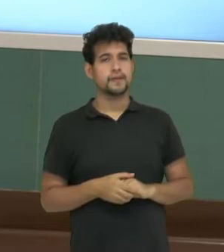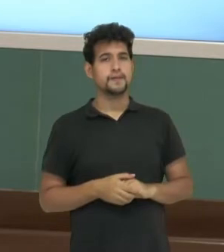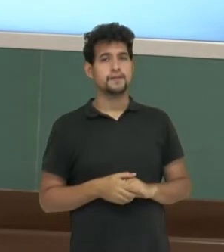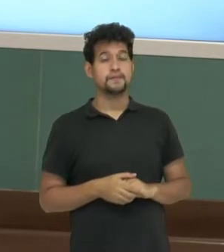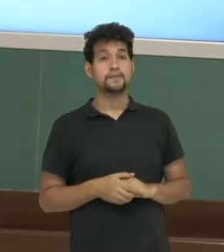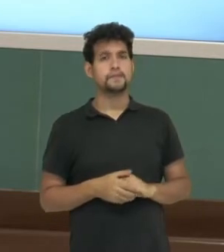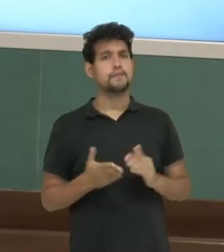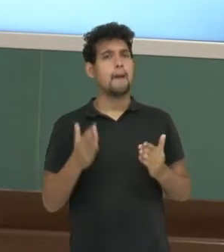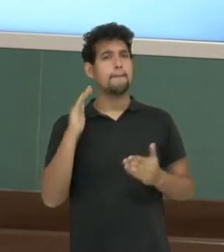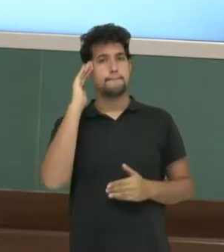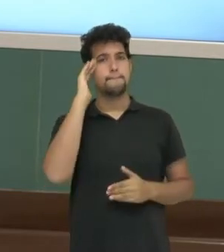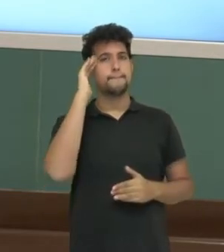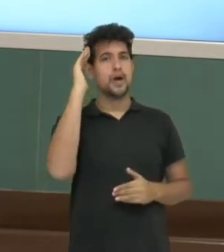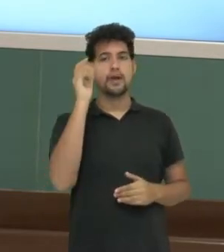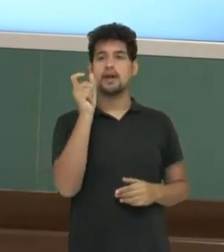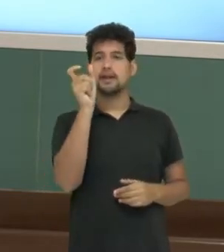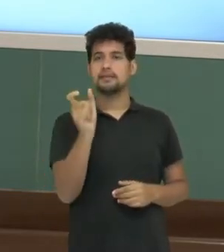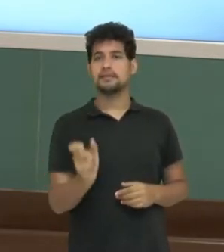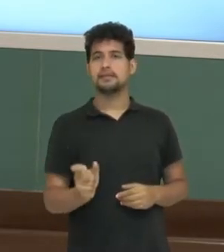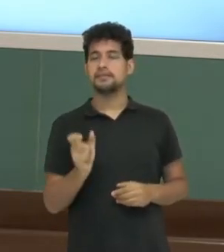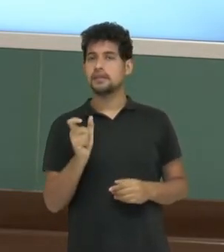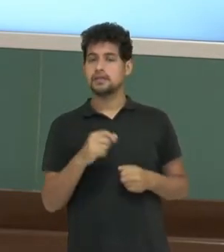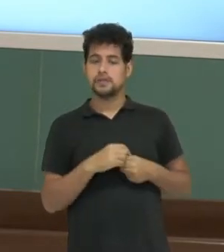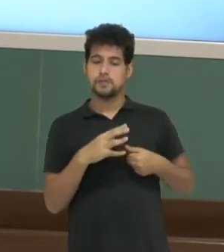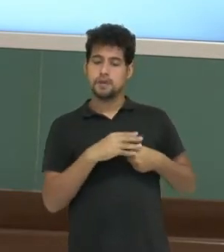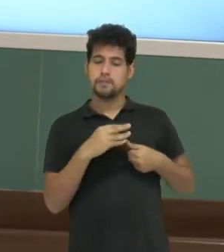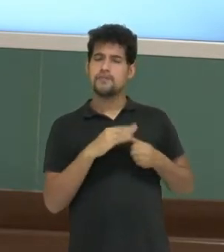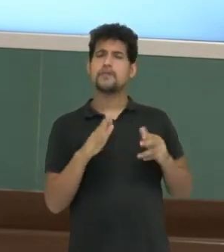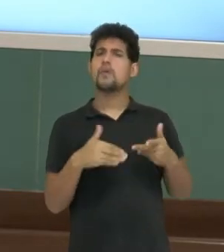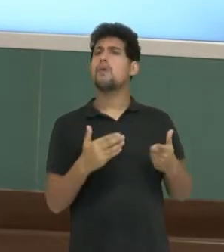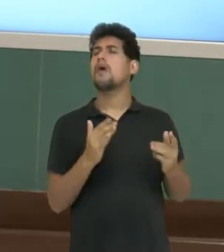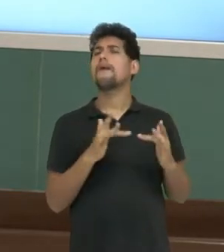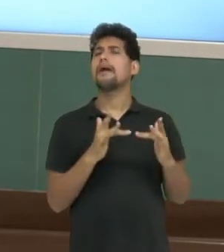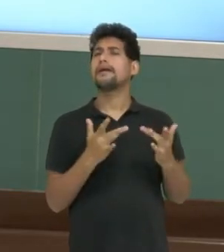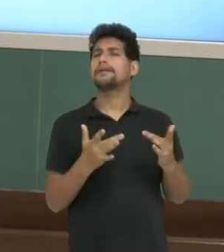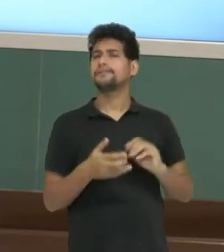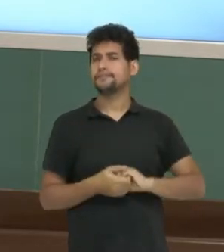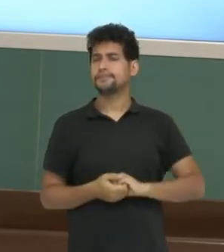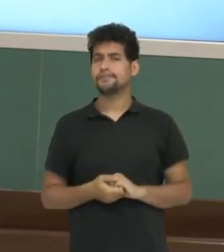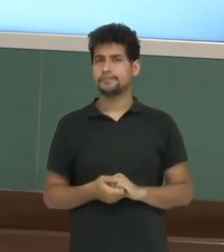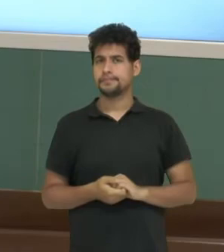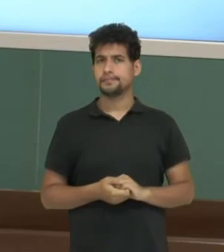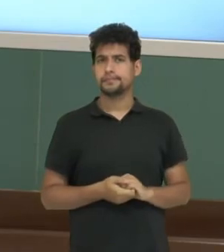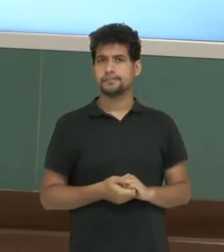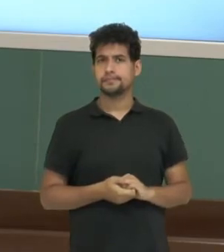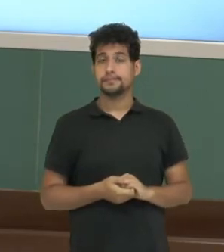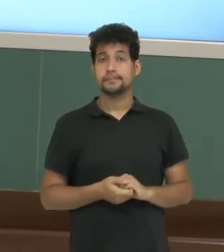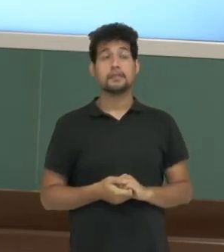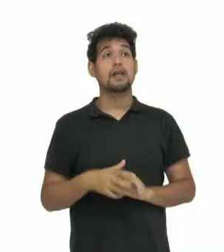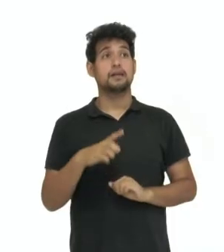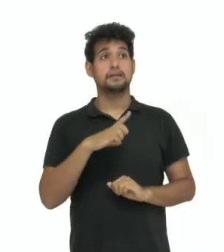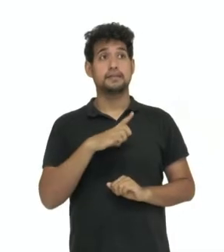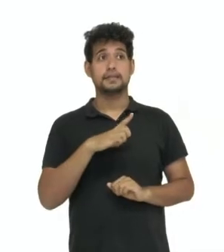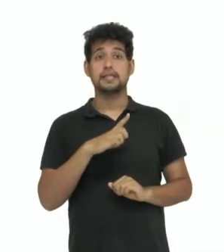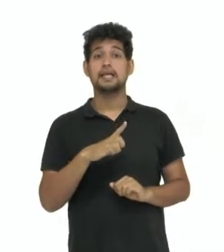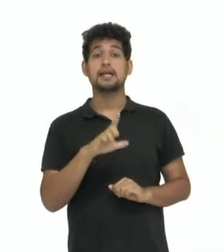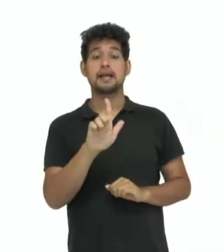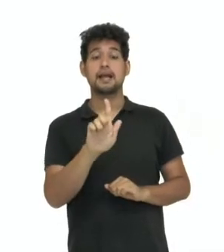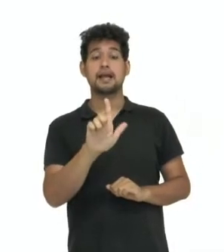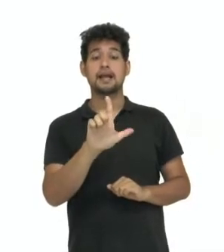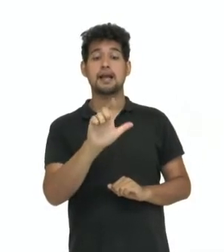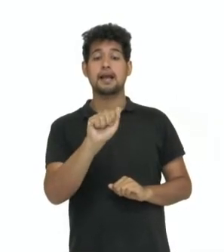a principal característica dos mamíferos, qual que é a principal? É a presença de